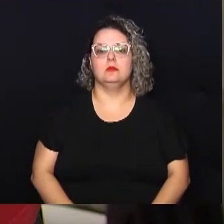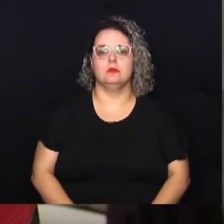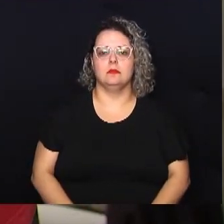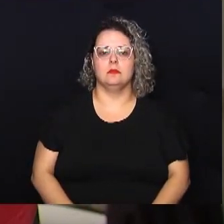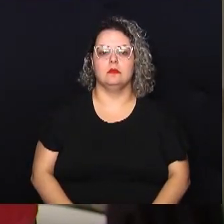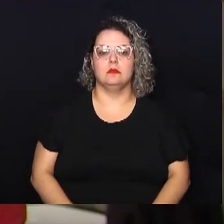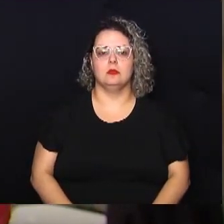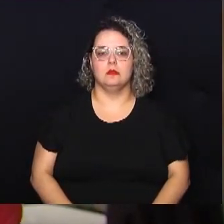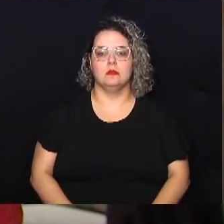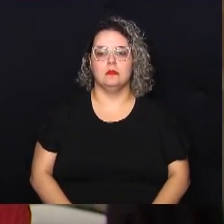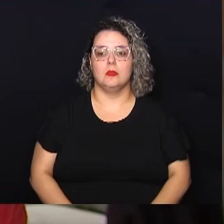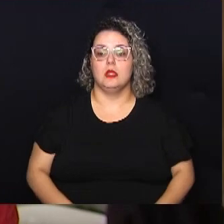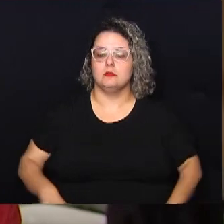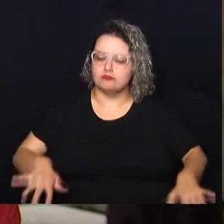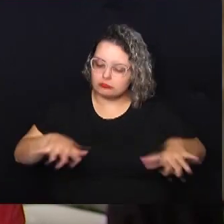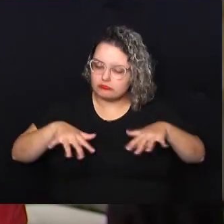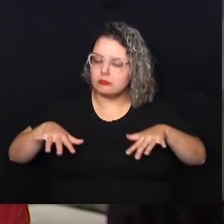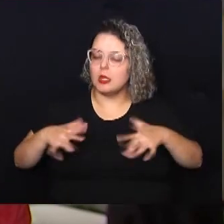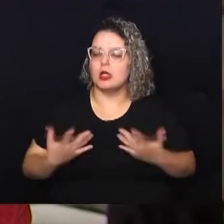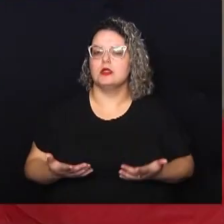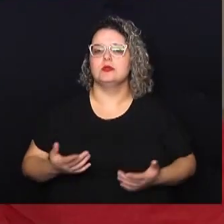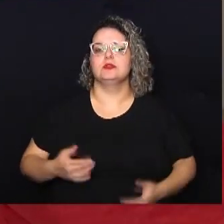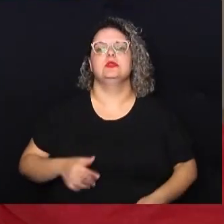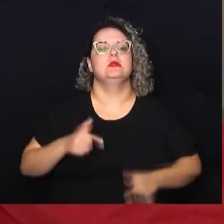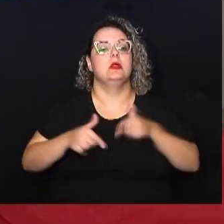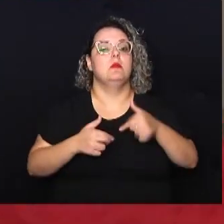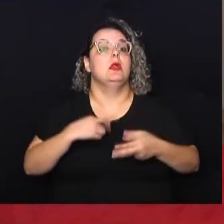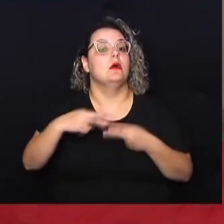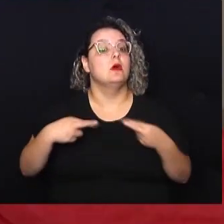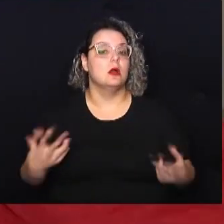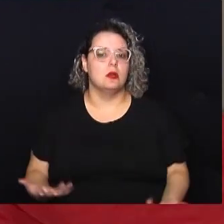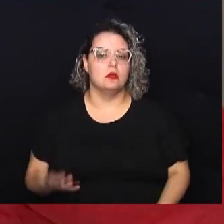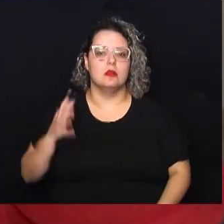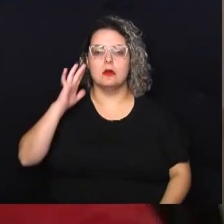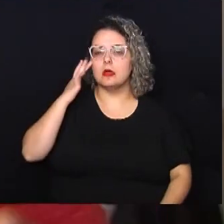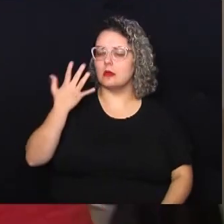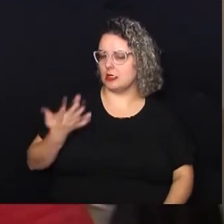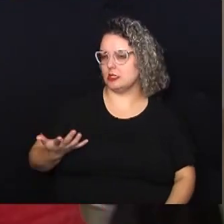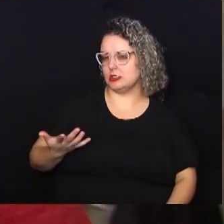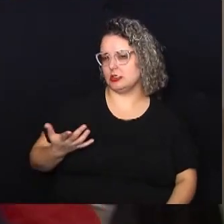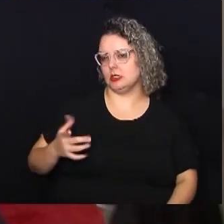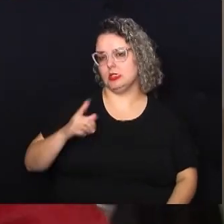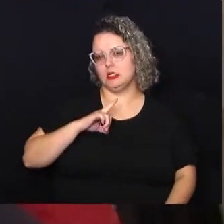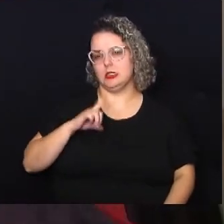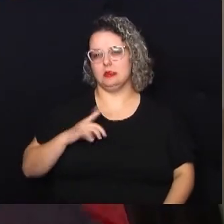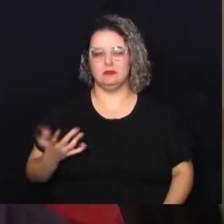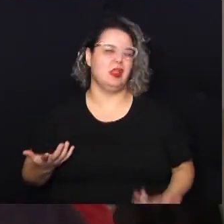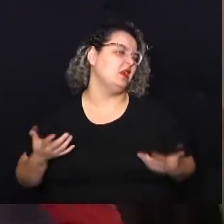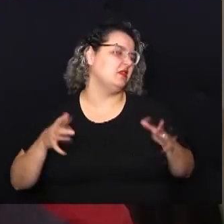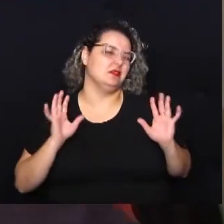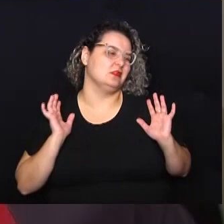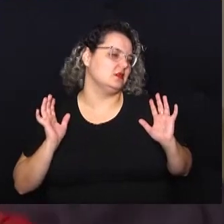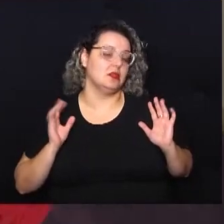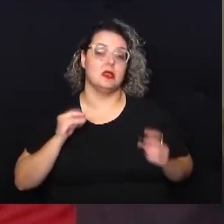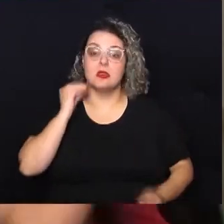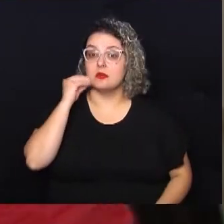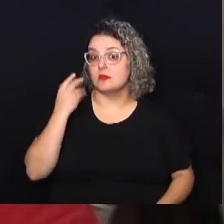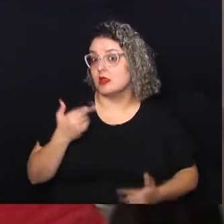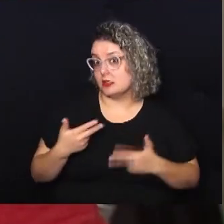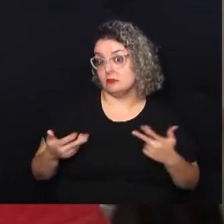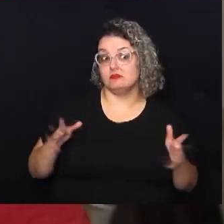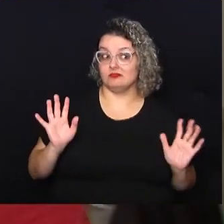é mais nessa coisa de explorar esses instrumentos. Eu achava até que muitas vezes eles teriam alguma resistência em experimentar coisas que às vezes são